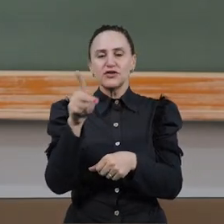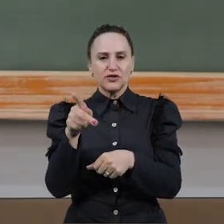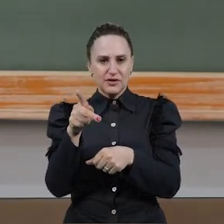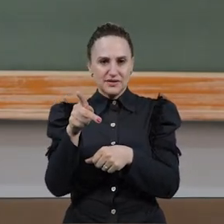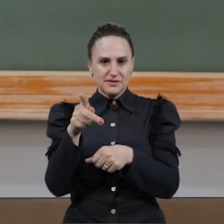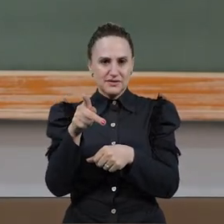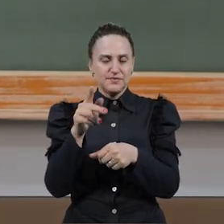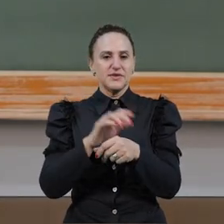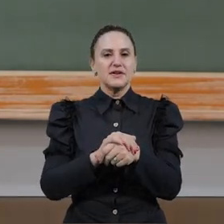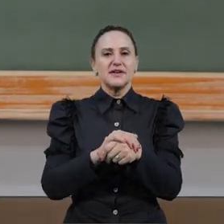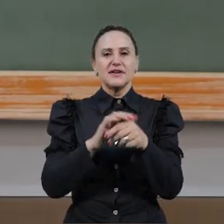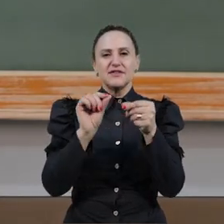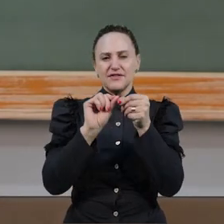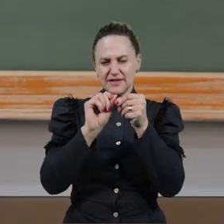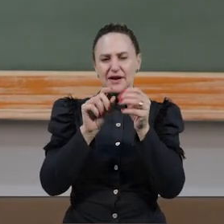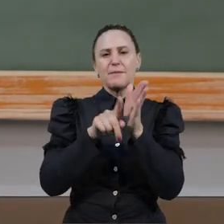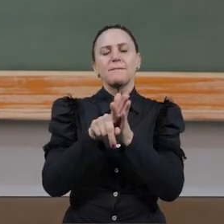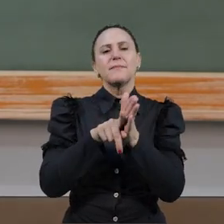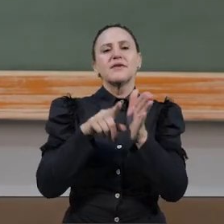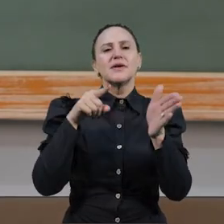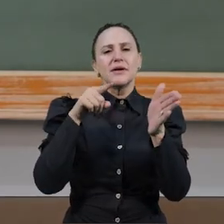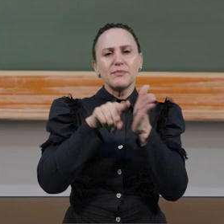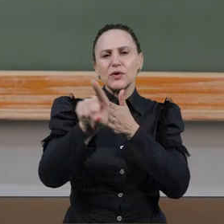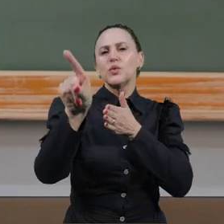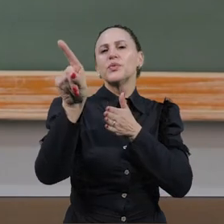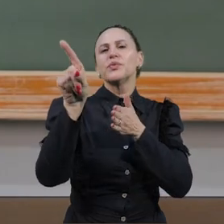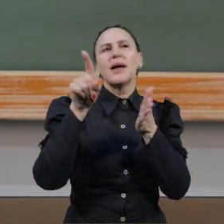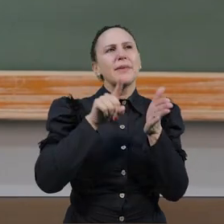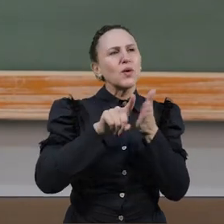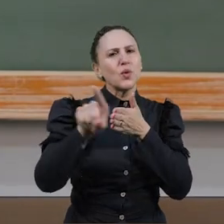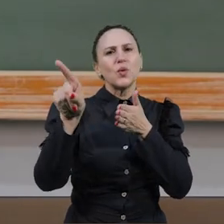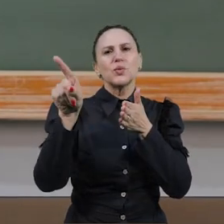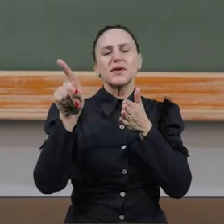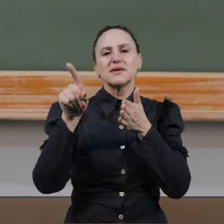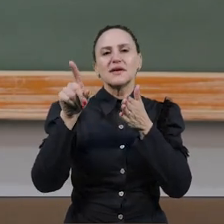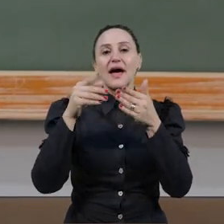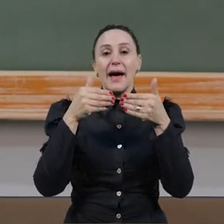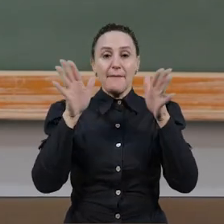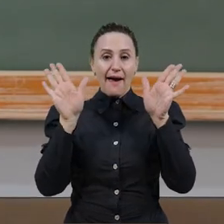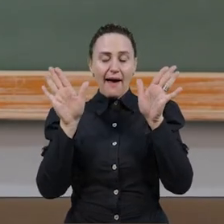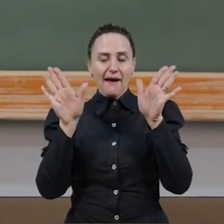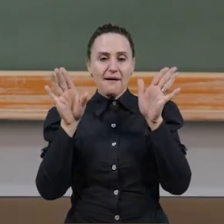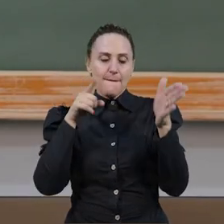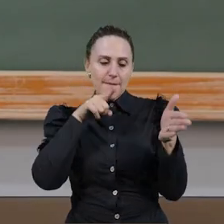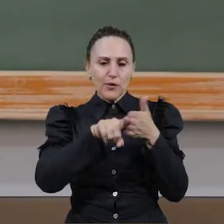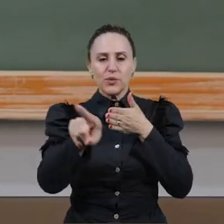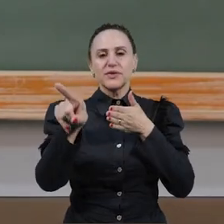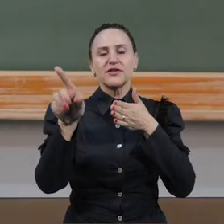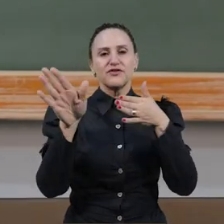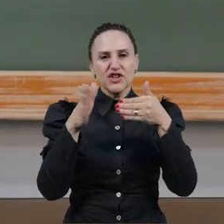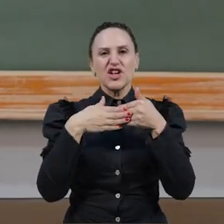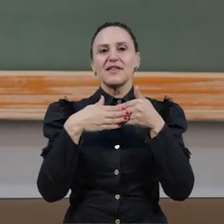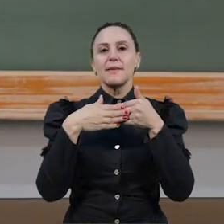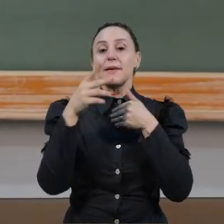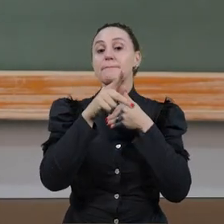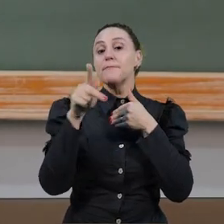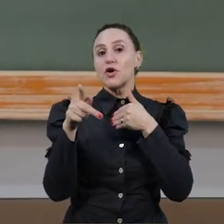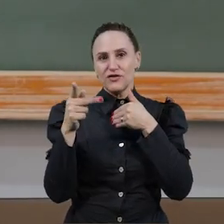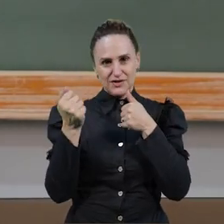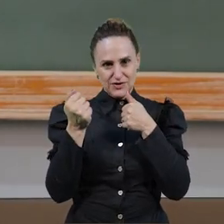e geografia vocês vão ter um roteiro de perguntas perguntas abertas e fechadas Não se preocupe para aplicar